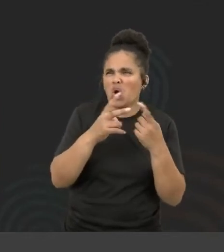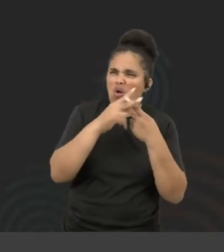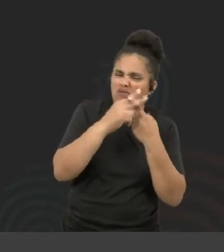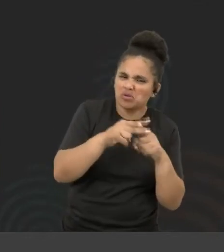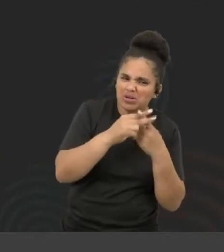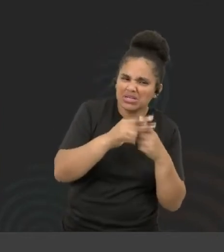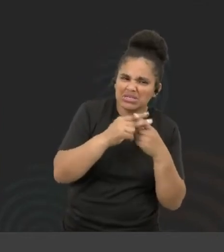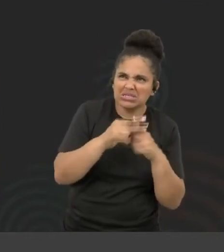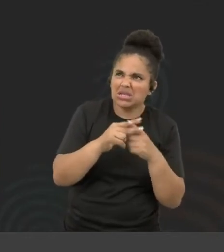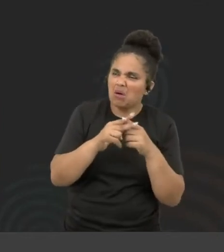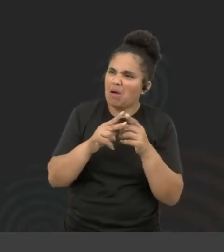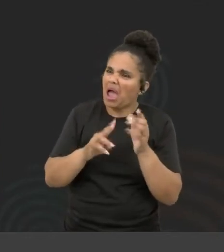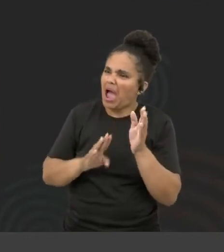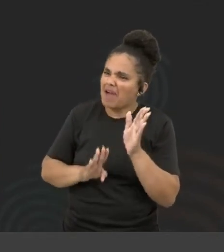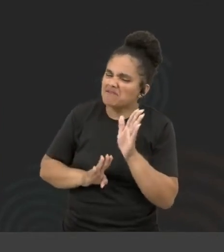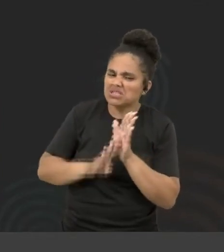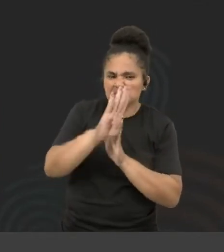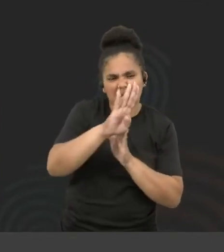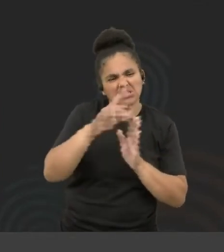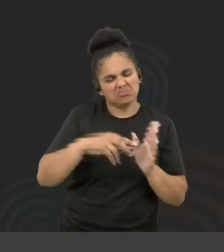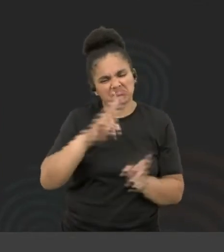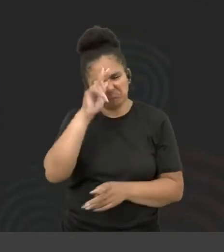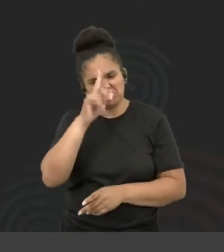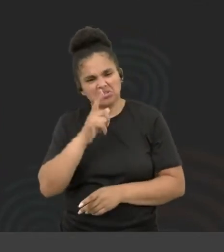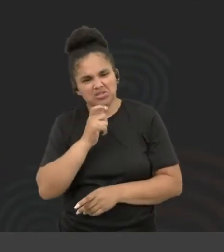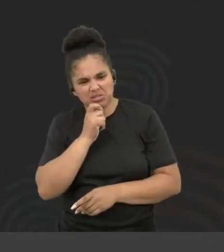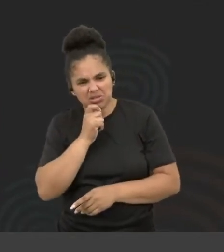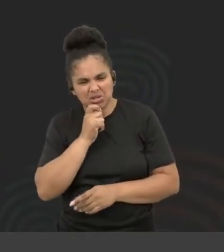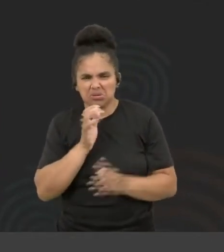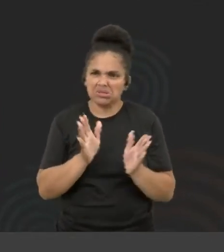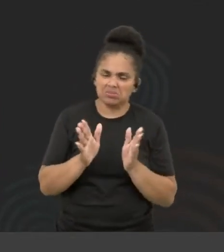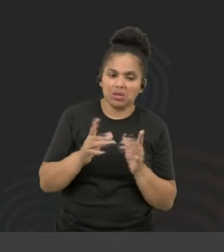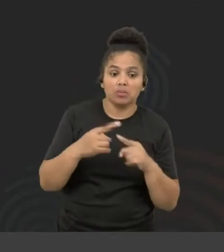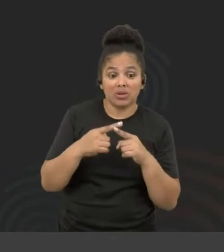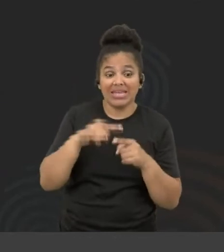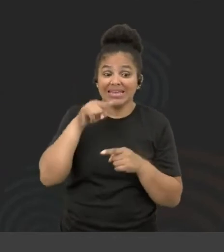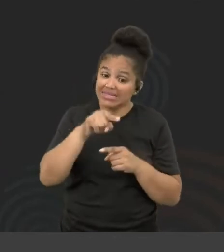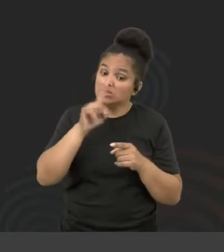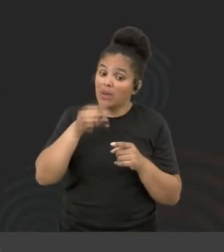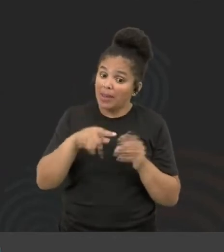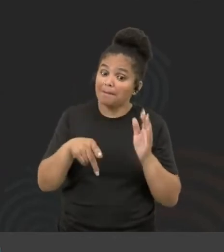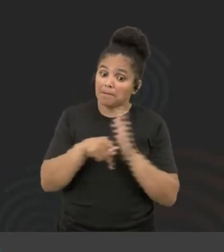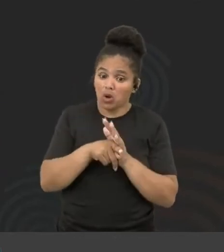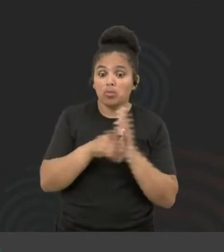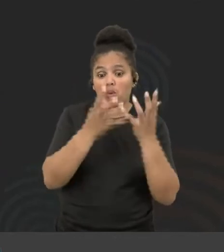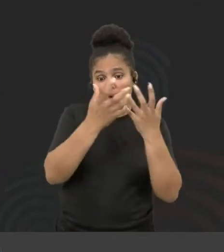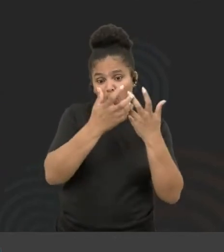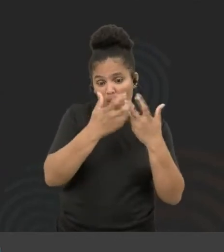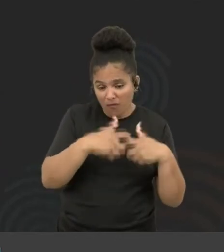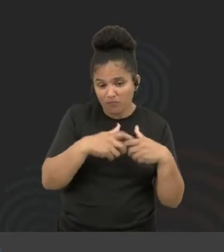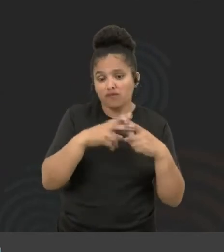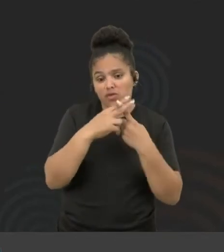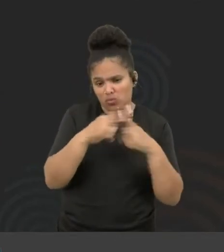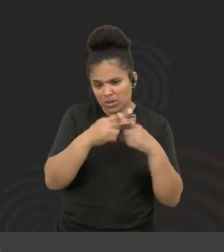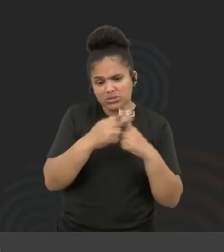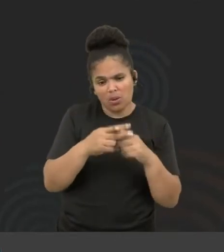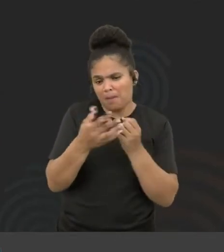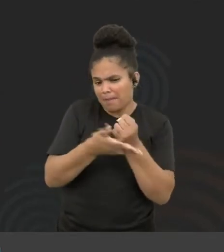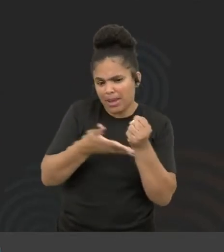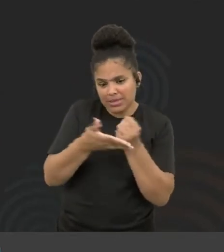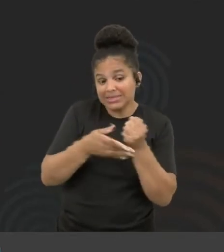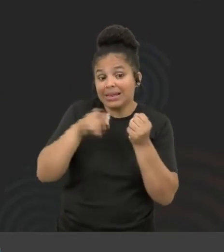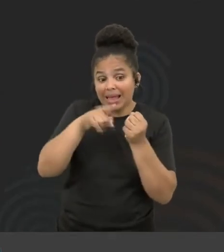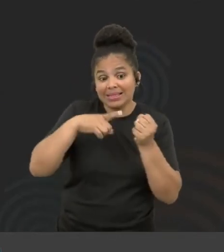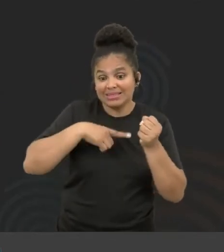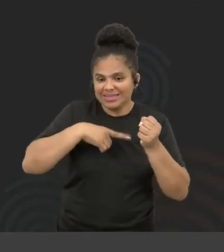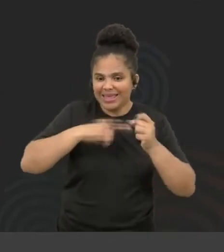ser uma configuração avançada, que ela deveria ser uma configuração básica, e lá ele tem um item para você escrever